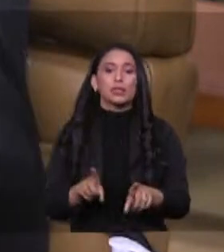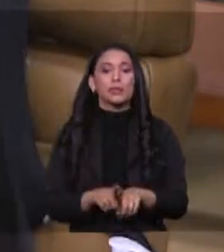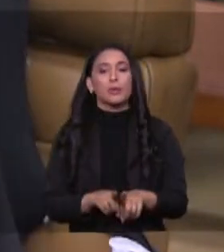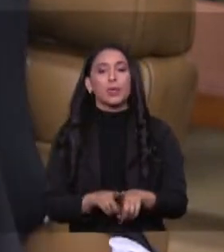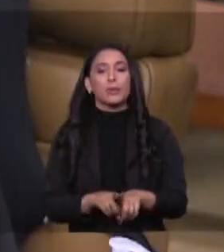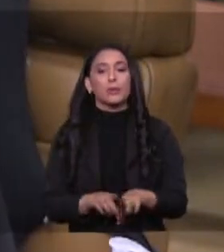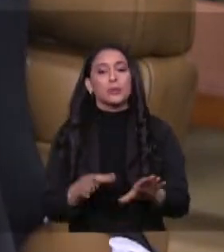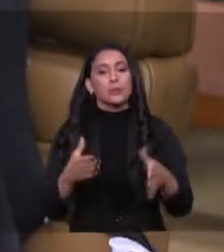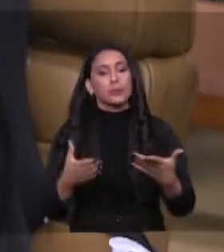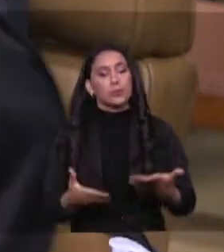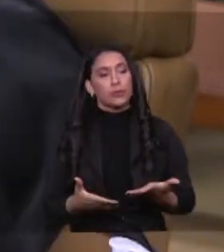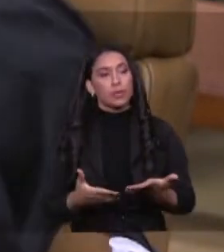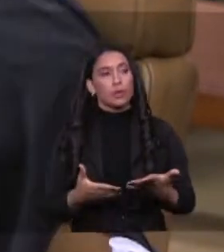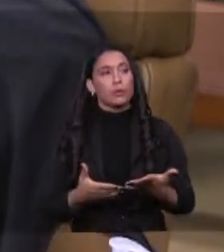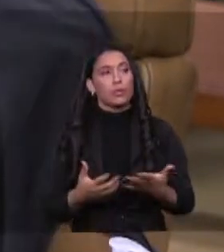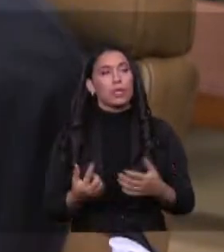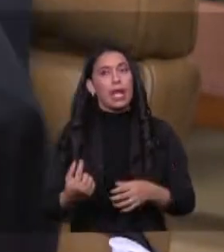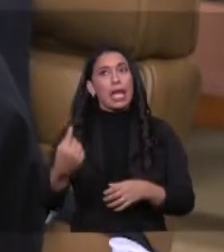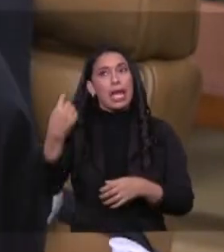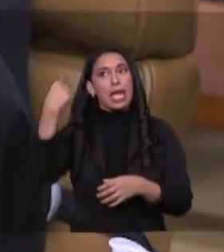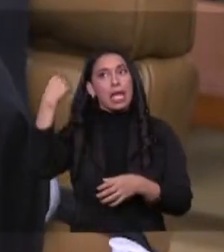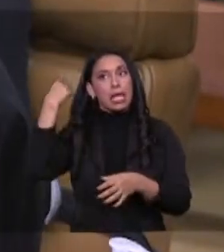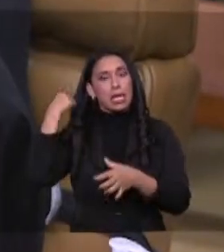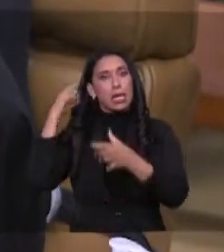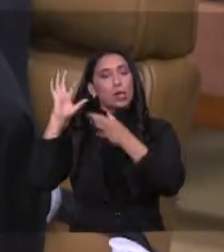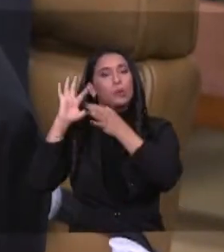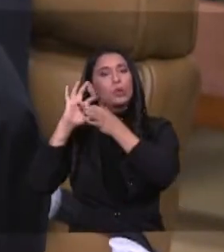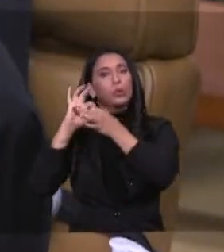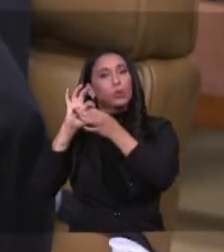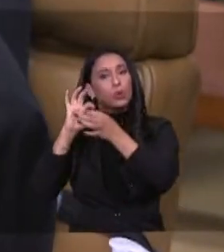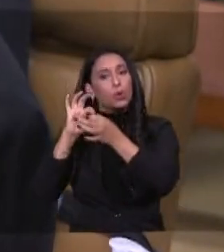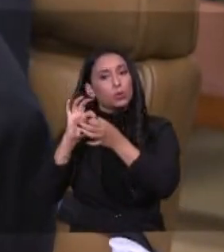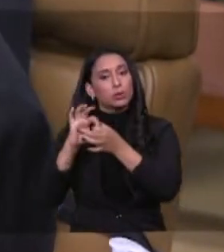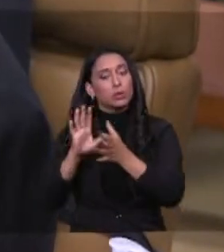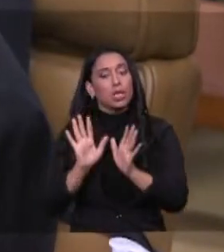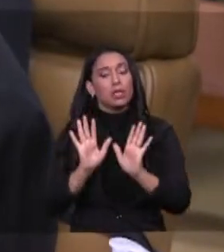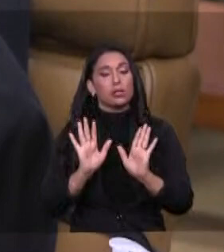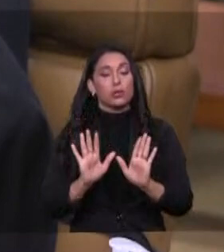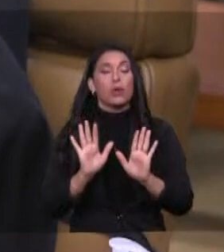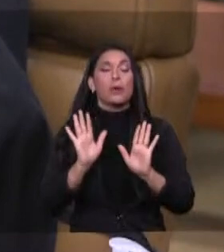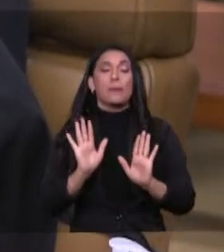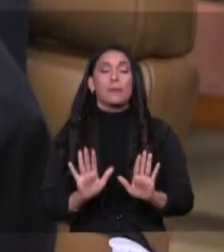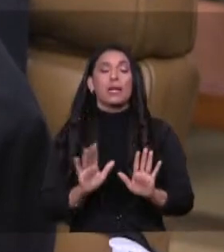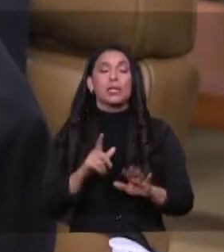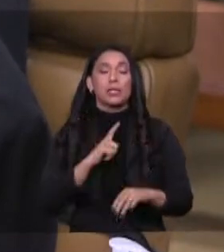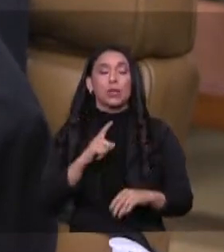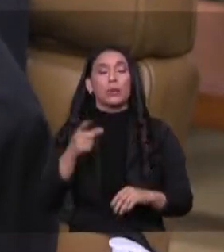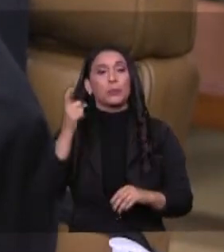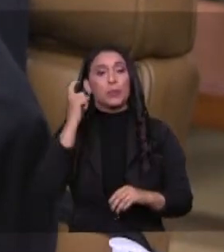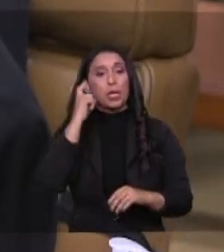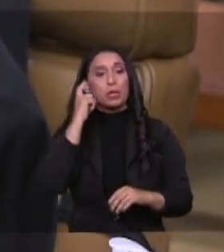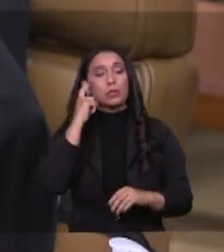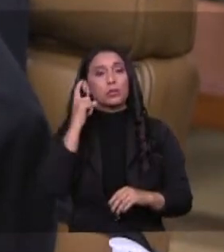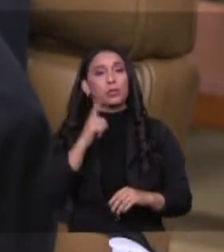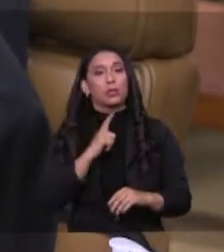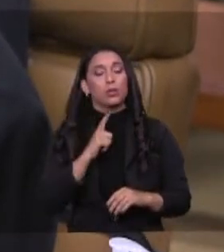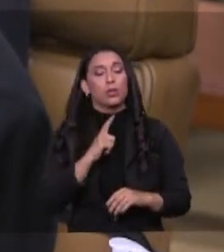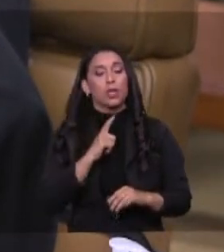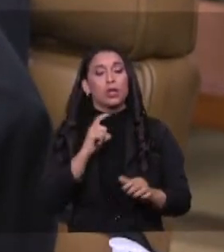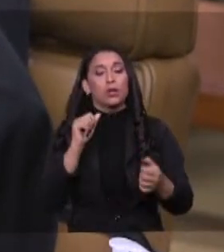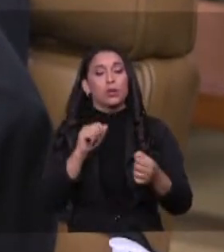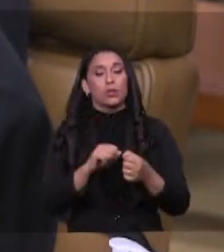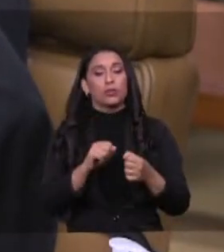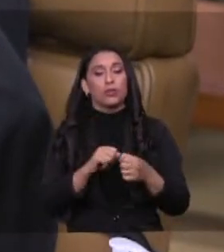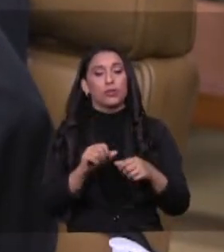Então, nesse contexto e dessa maneira, penso que se mantém rígida a correlação forjada